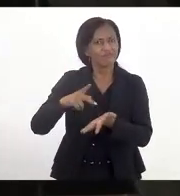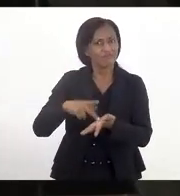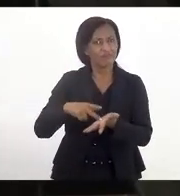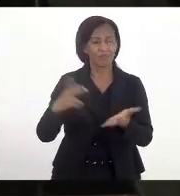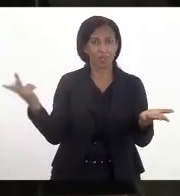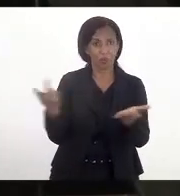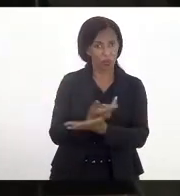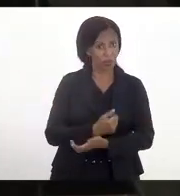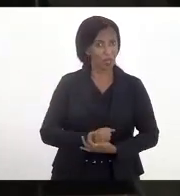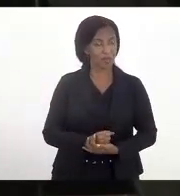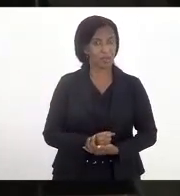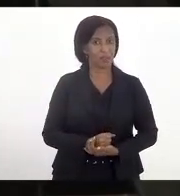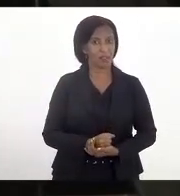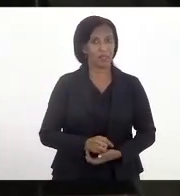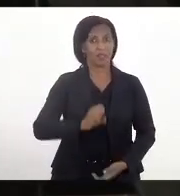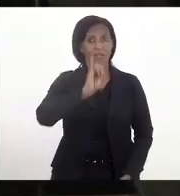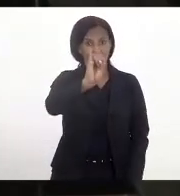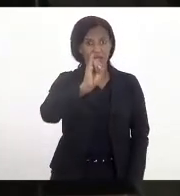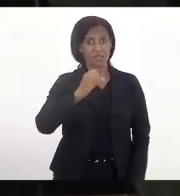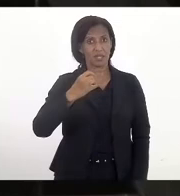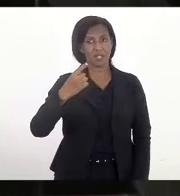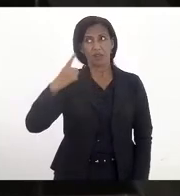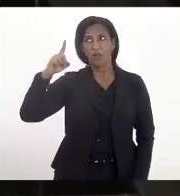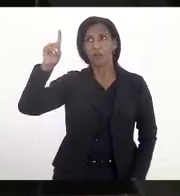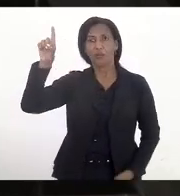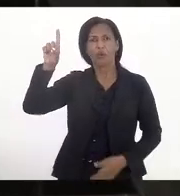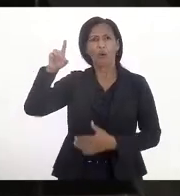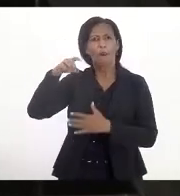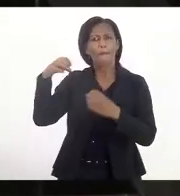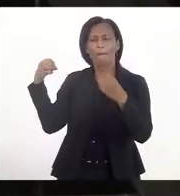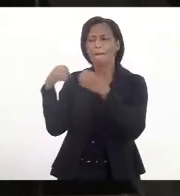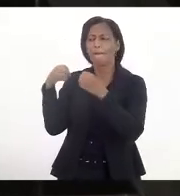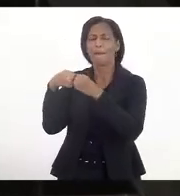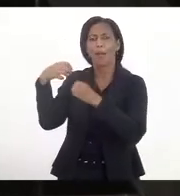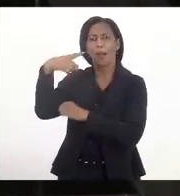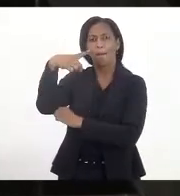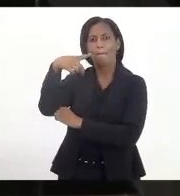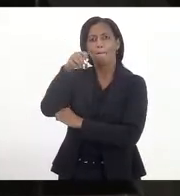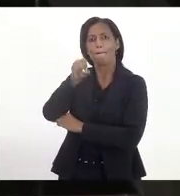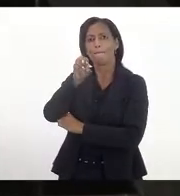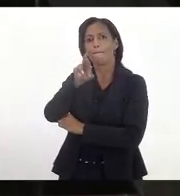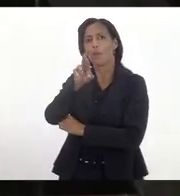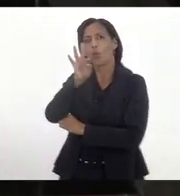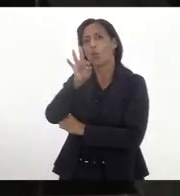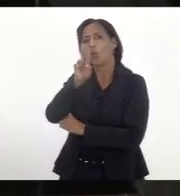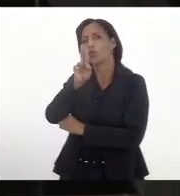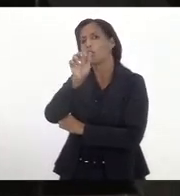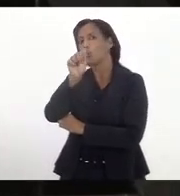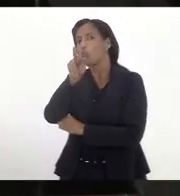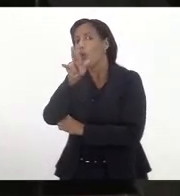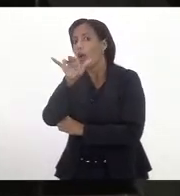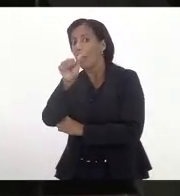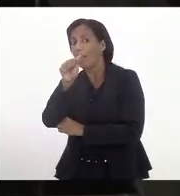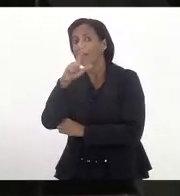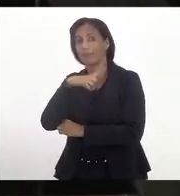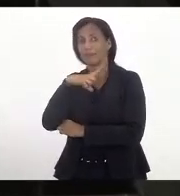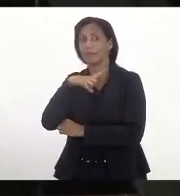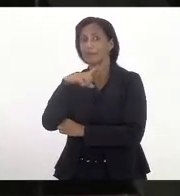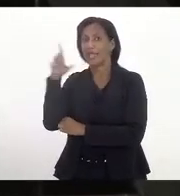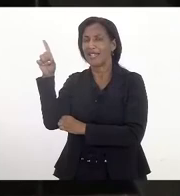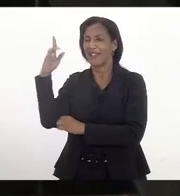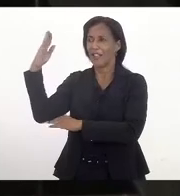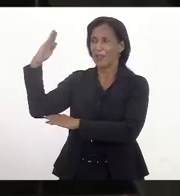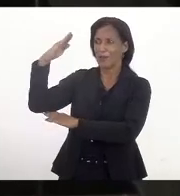se você for na área portuária Onde tem um belíssimo Museu